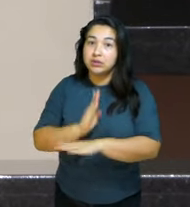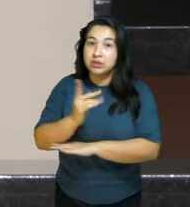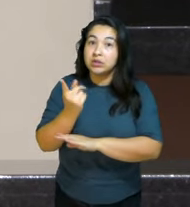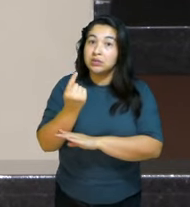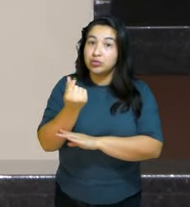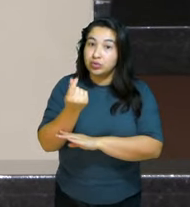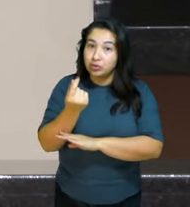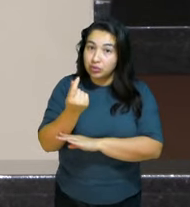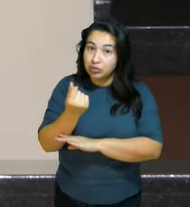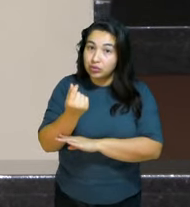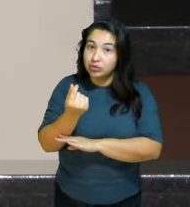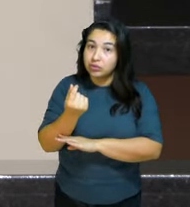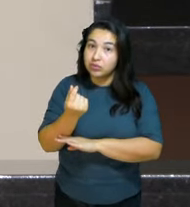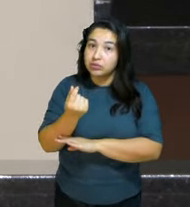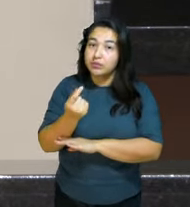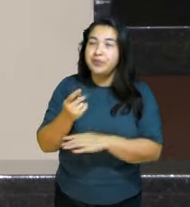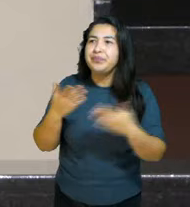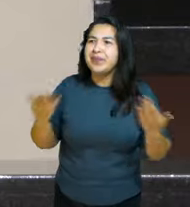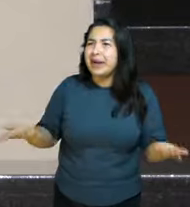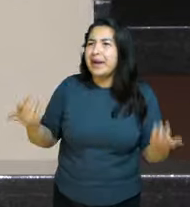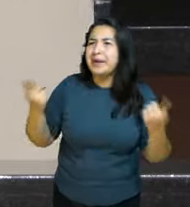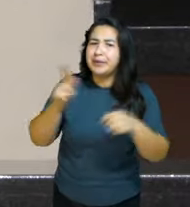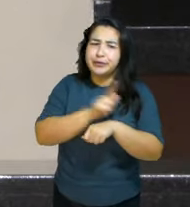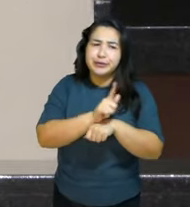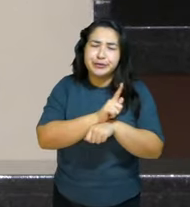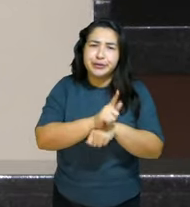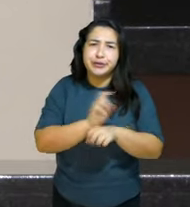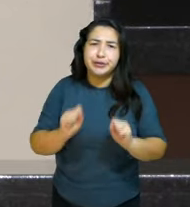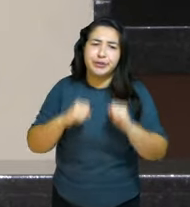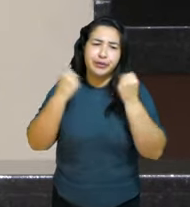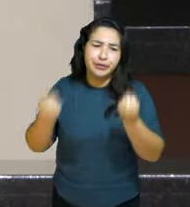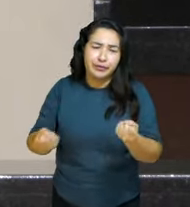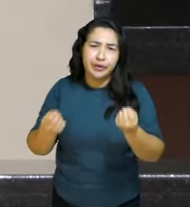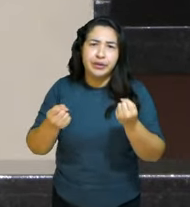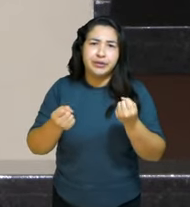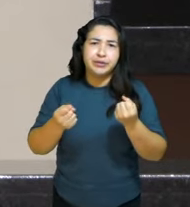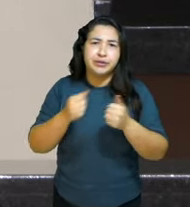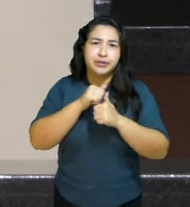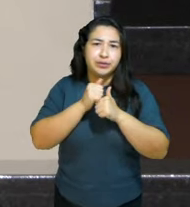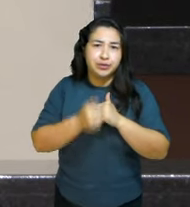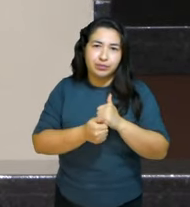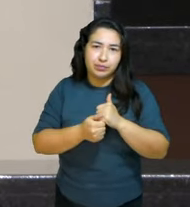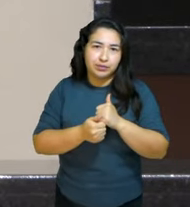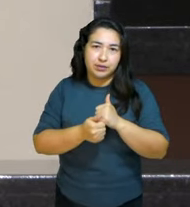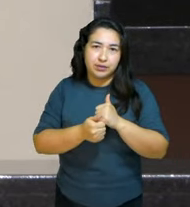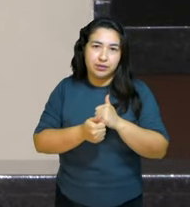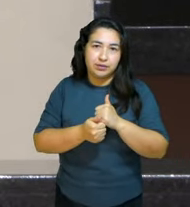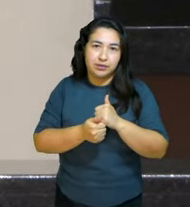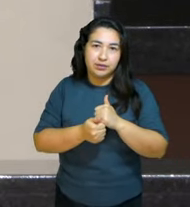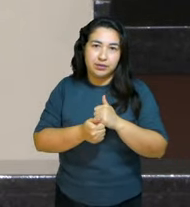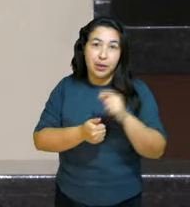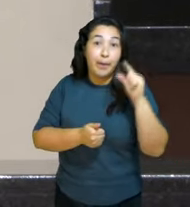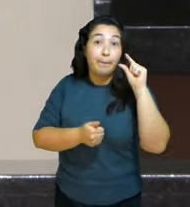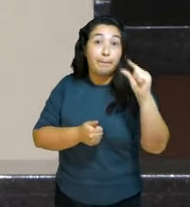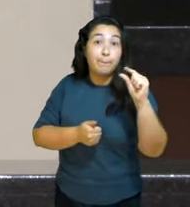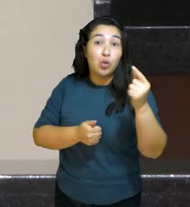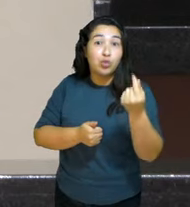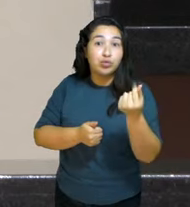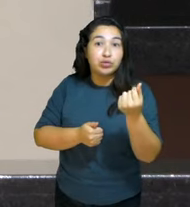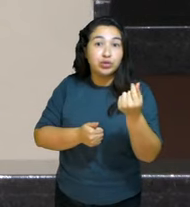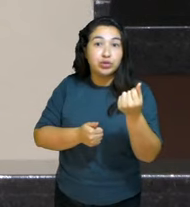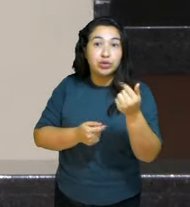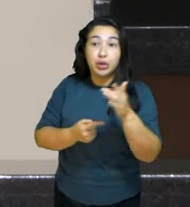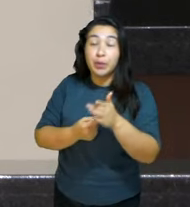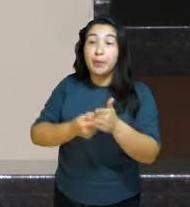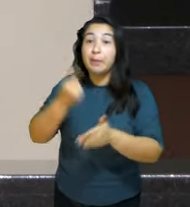orçamentária. Ah, a nossa gestão defende o esporte. É o menor orçamento do Estado e o primeiro a ser